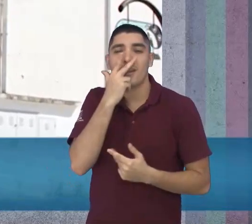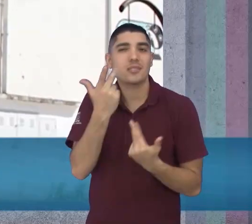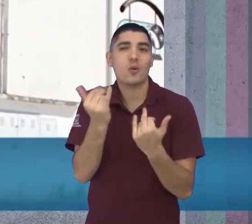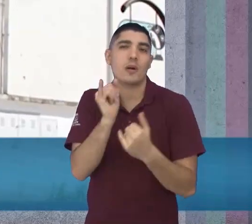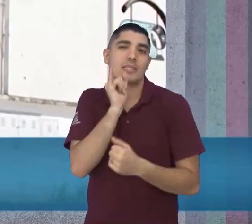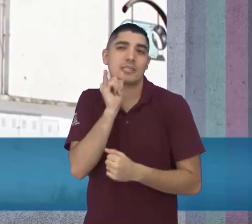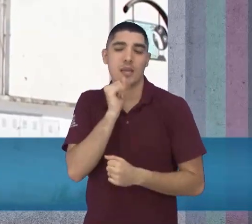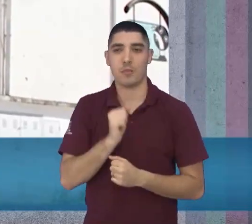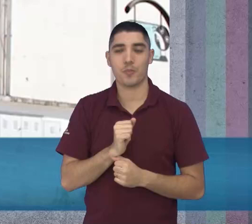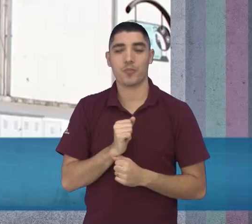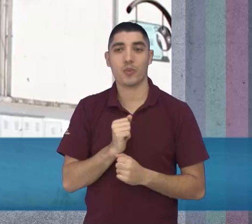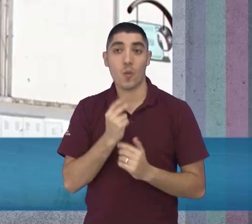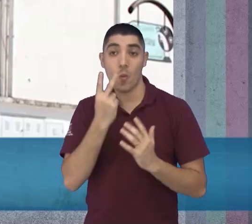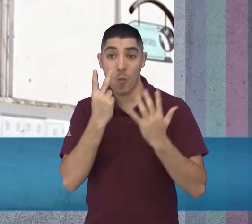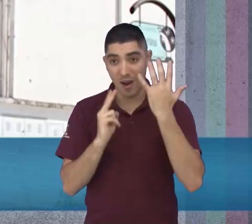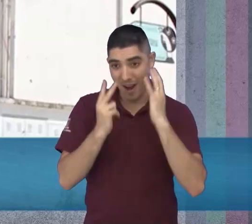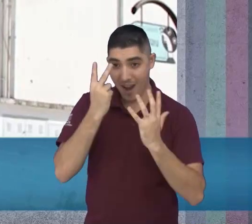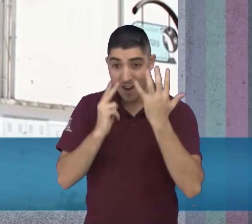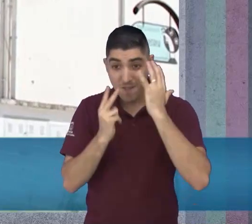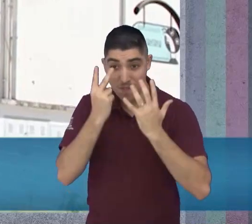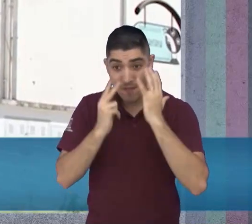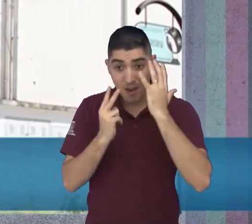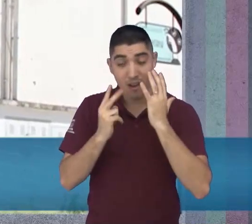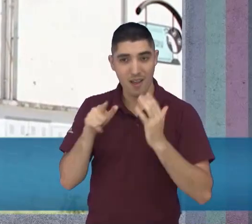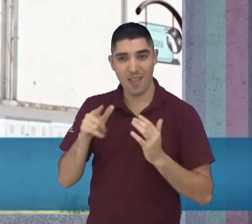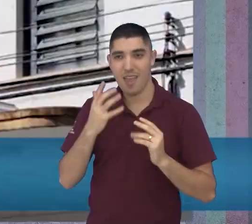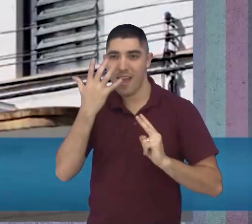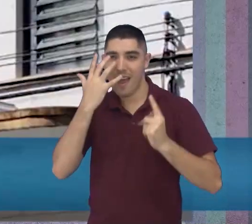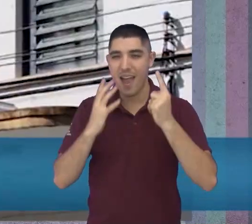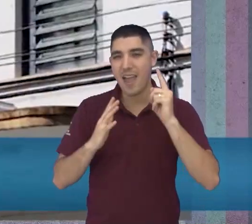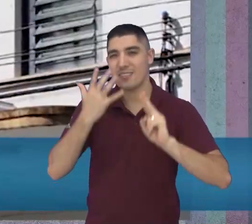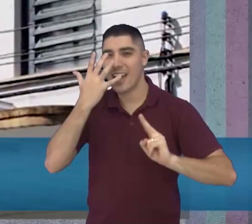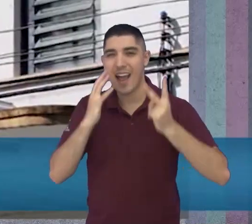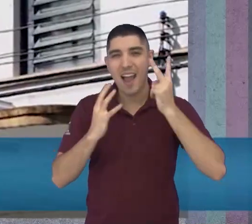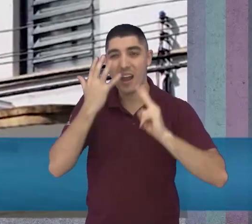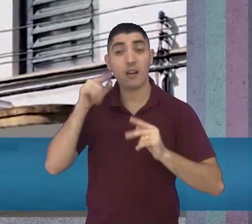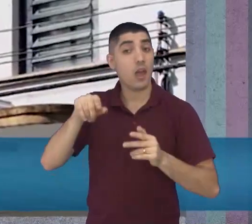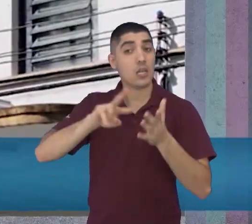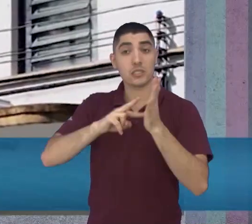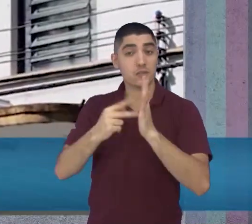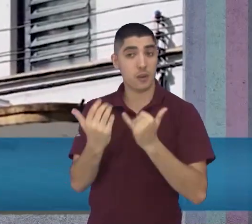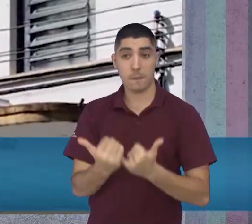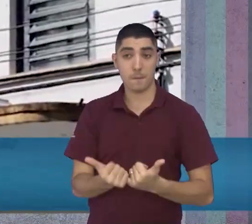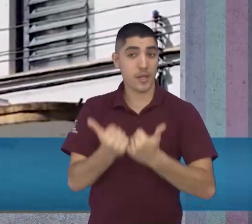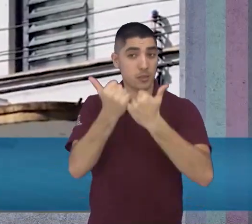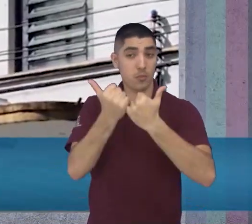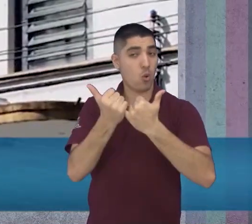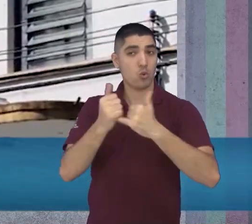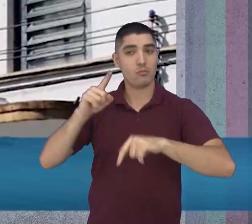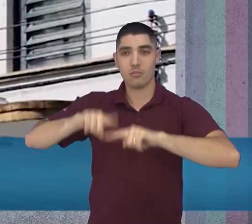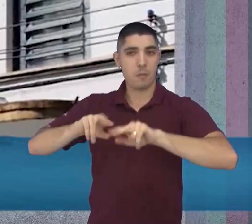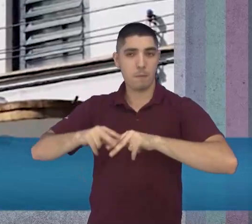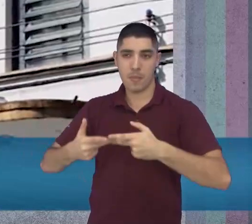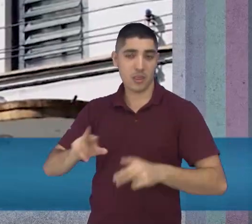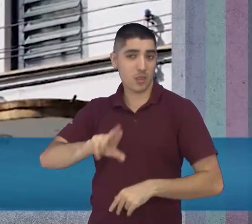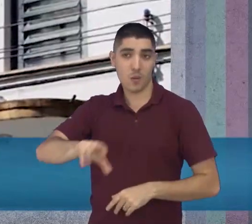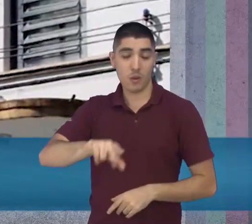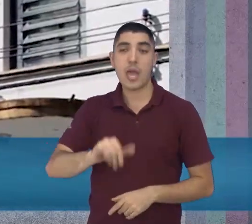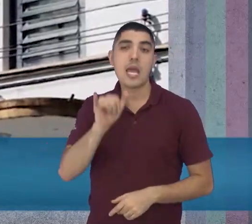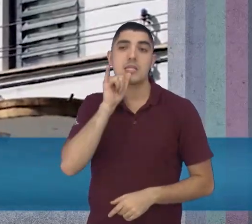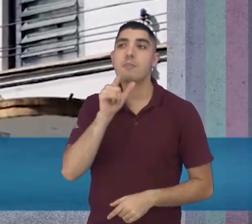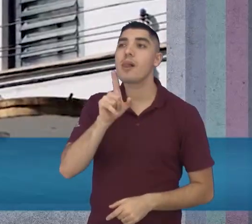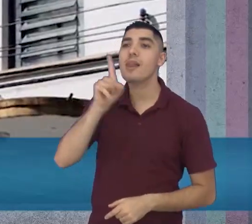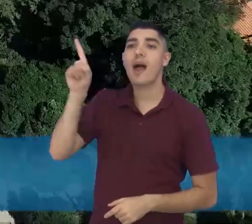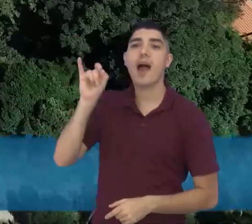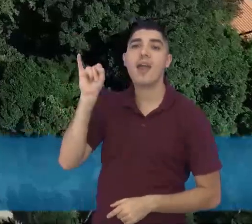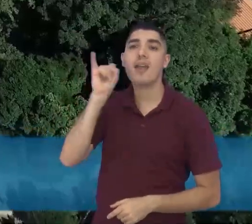bem imaterial do Brasil. Quer dizer, se você perguntar como que é o carnaval, vamos dizer, na Itália, é um carnaval